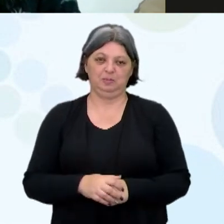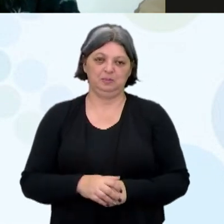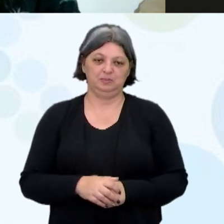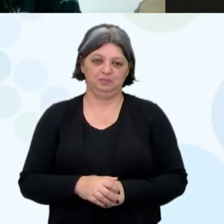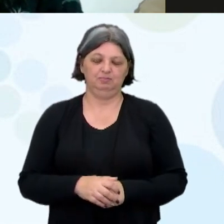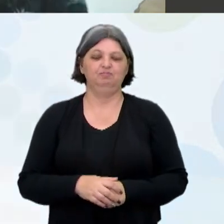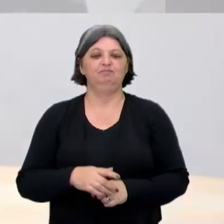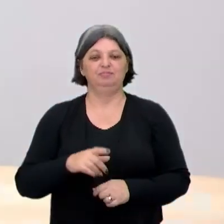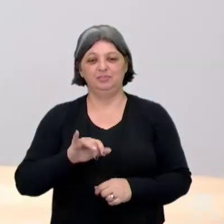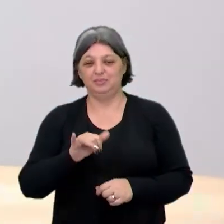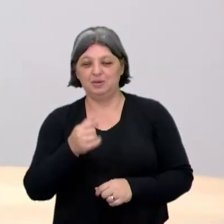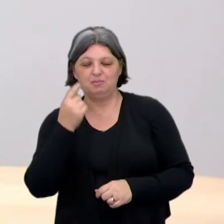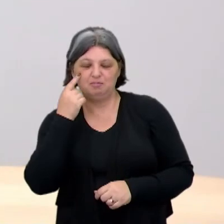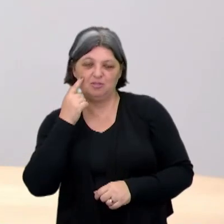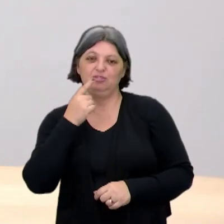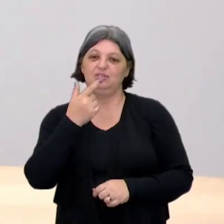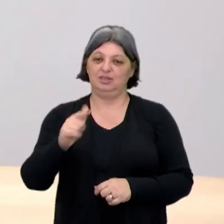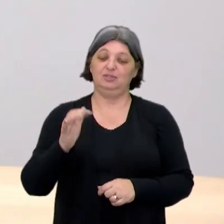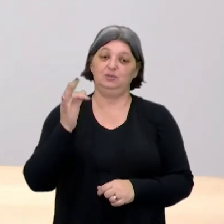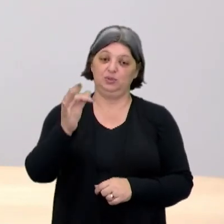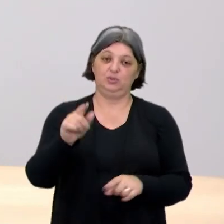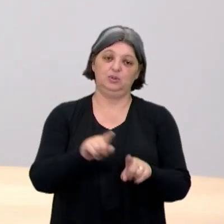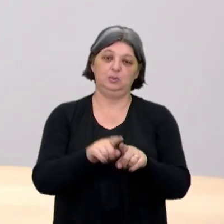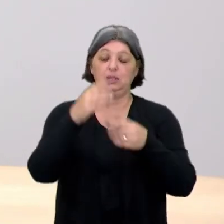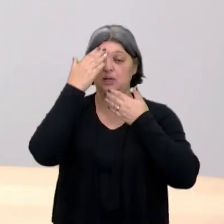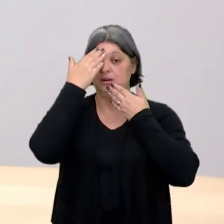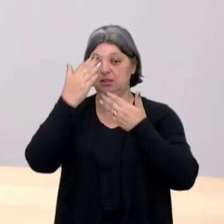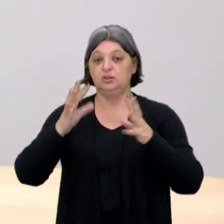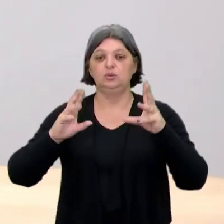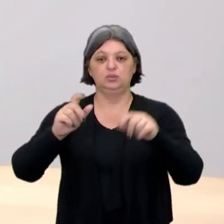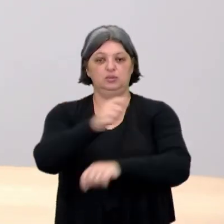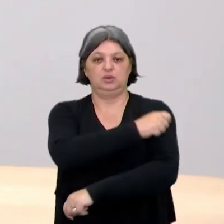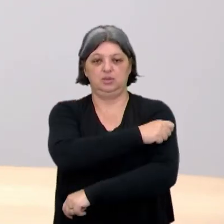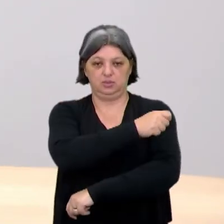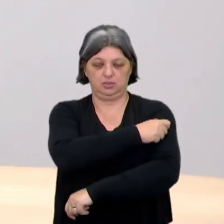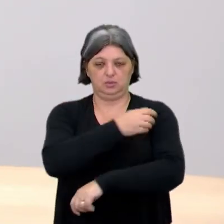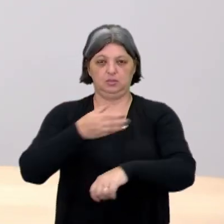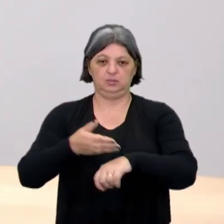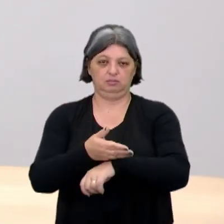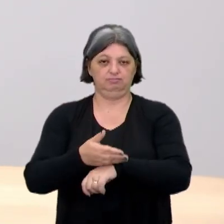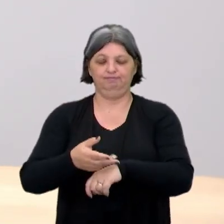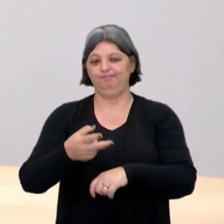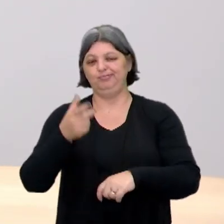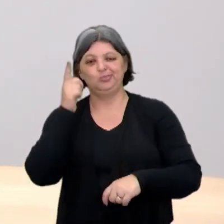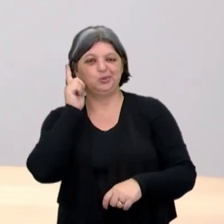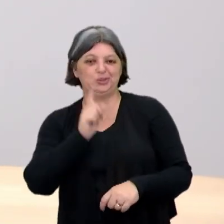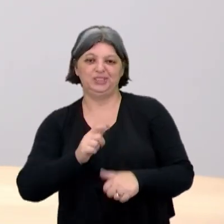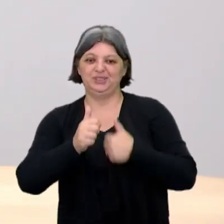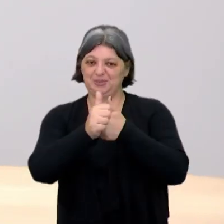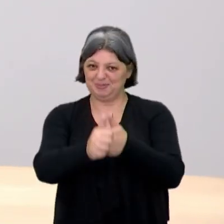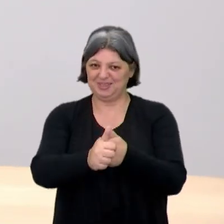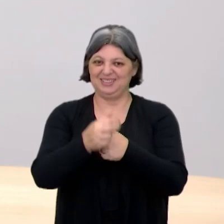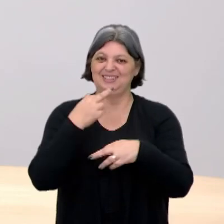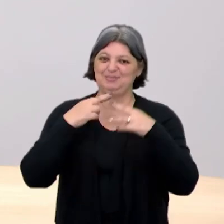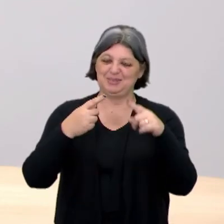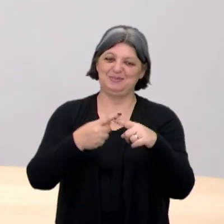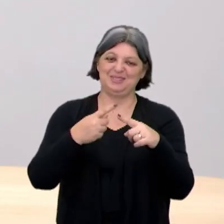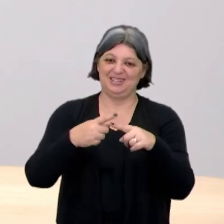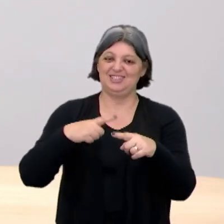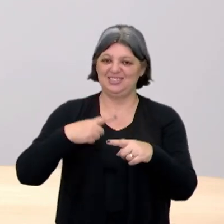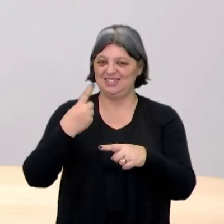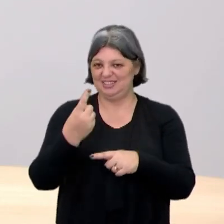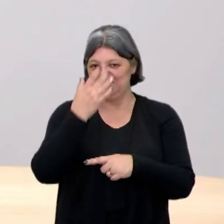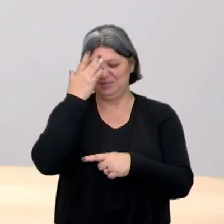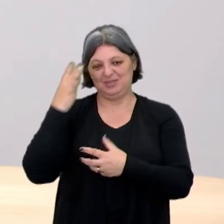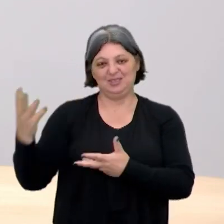mais oportunidades, tá? Agradeço também a todos os estudantes que estão participando. Hoje a gente não pôde acompanhar as respostas, estávamos com o convidado, mas